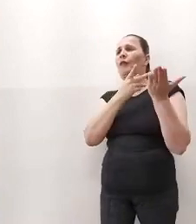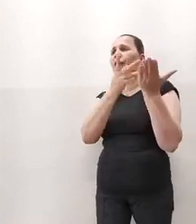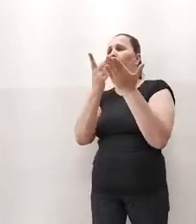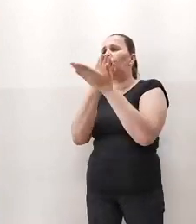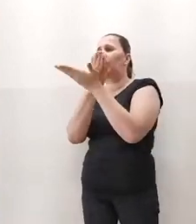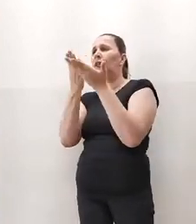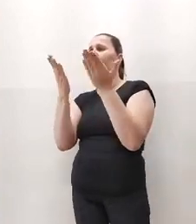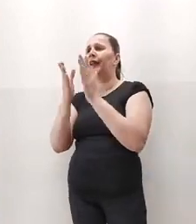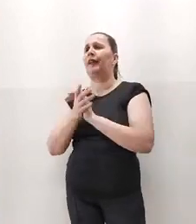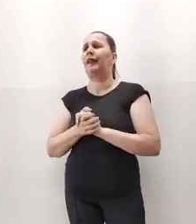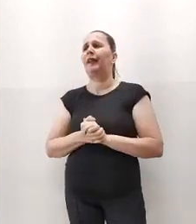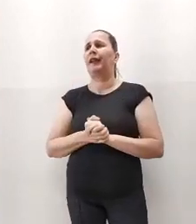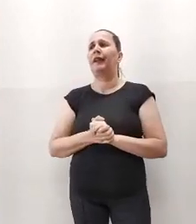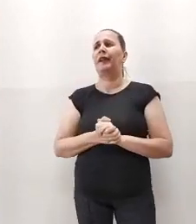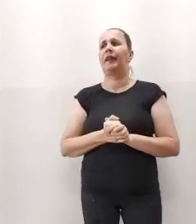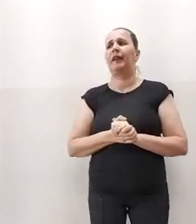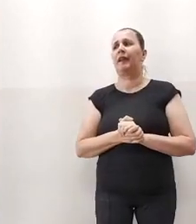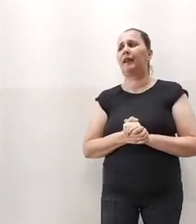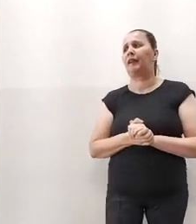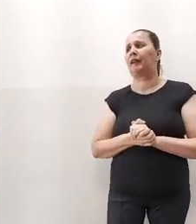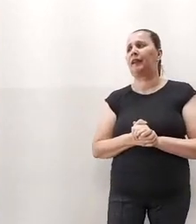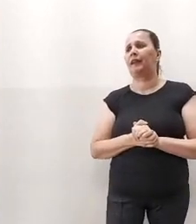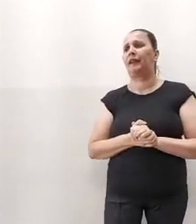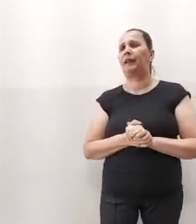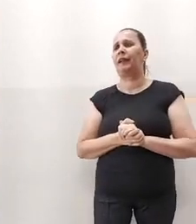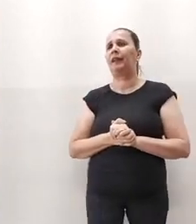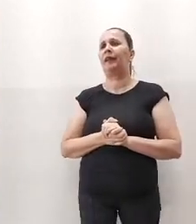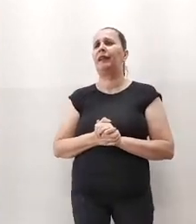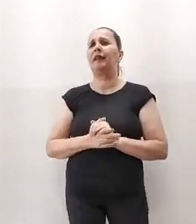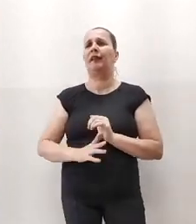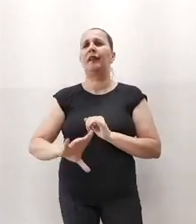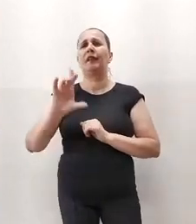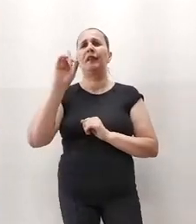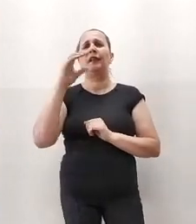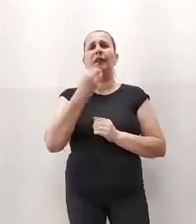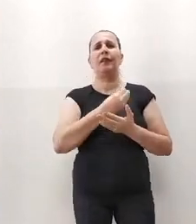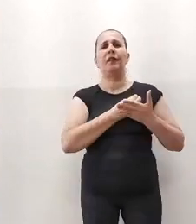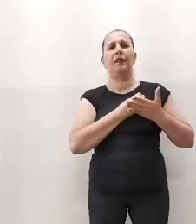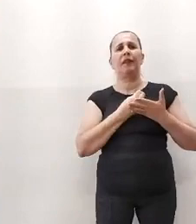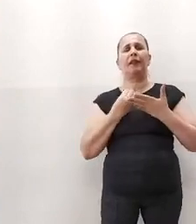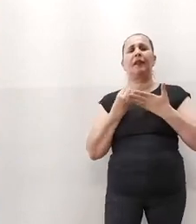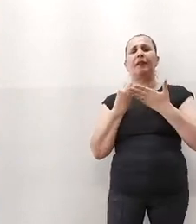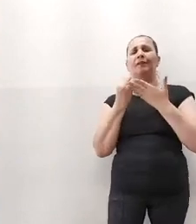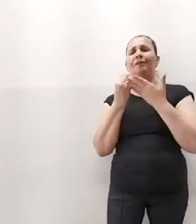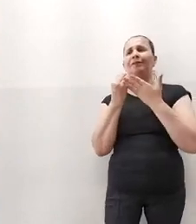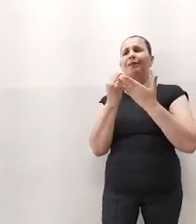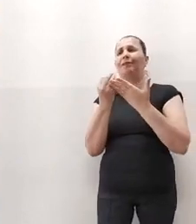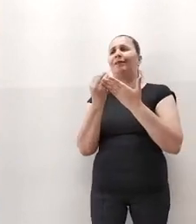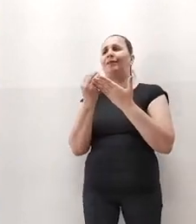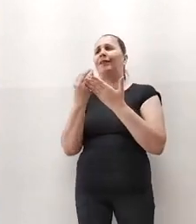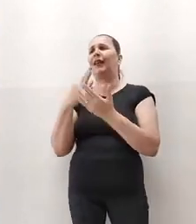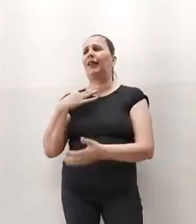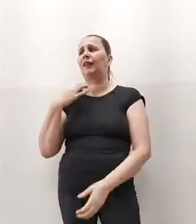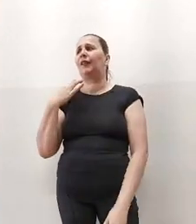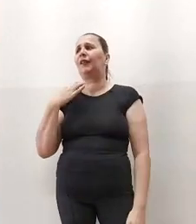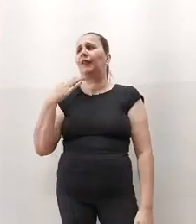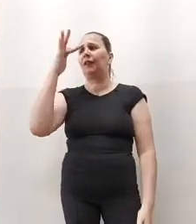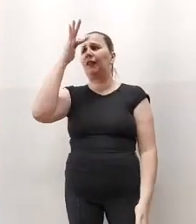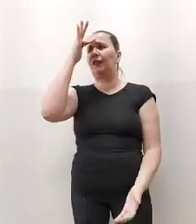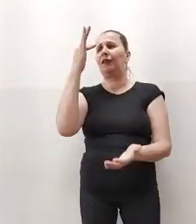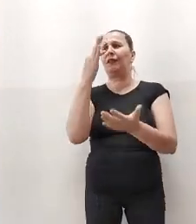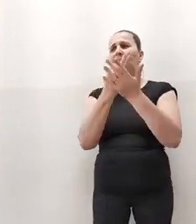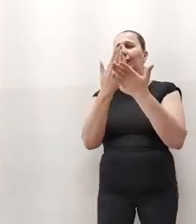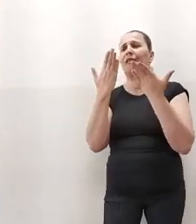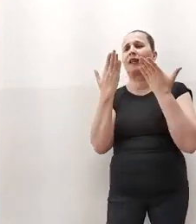eu fiz. Você vai chegar aqui no altar e falar assim: Deus, eu entrego minha visão natural, é um símbolo, é um ato de fé, e eu